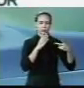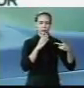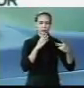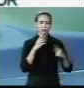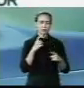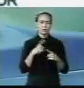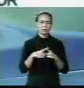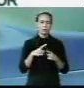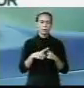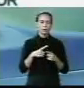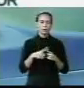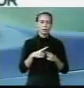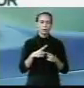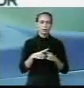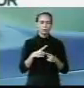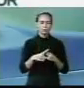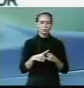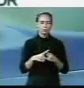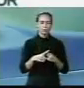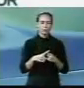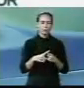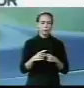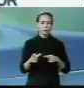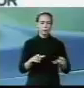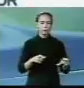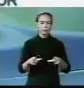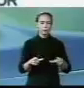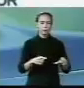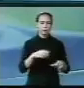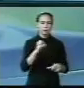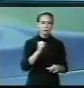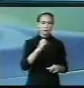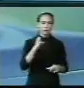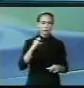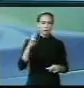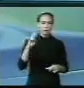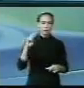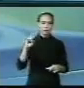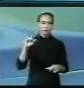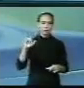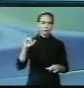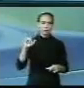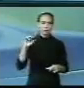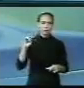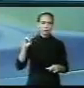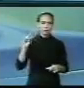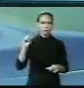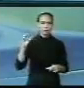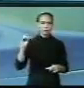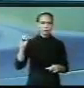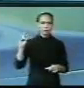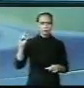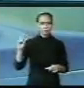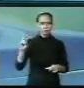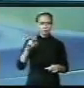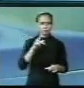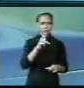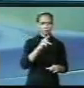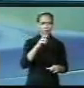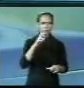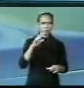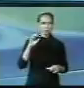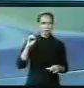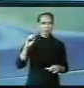um servidor de proxy, certo? Então, veja, tanto o firewall como o proxy podem ser usados como componentes de